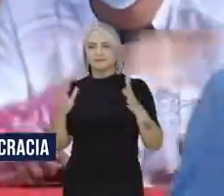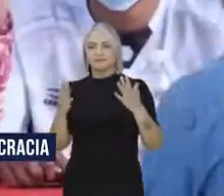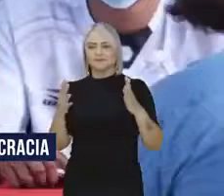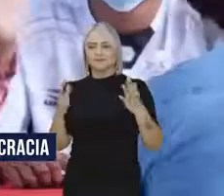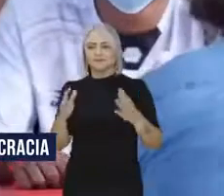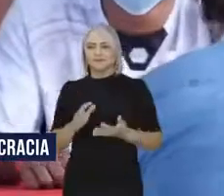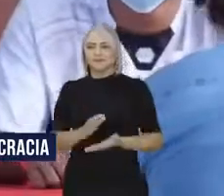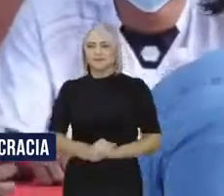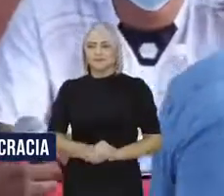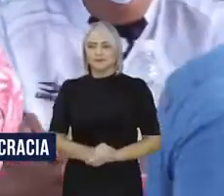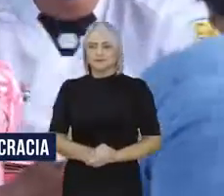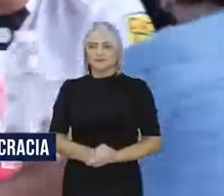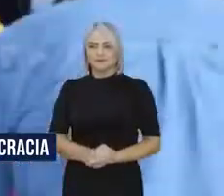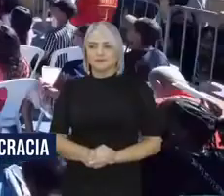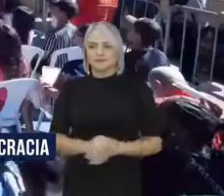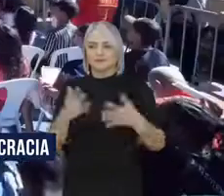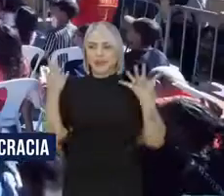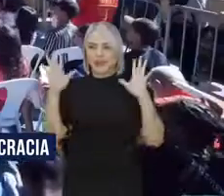Barulho pra Lara!